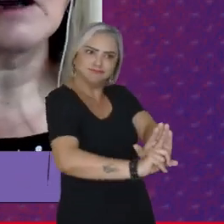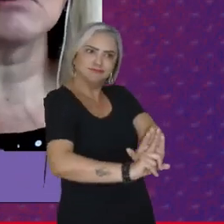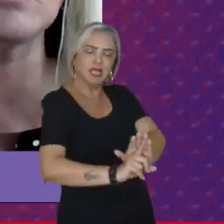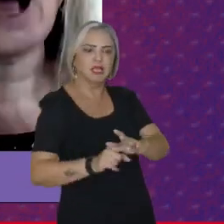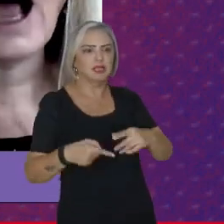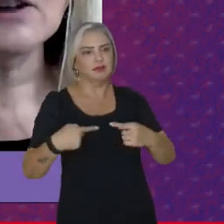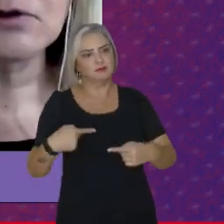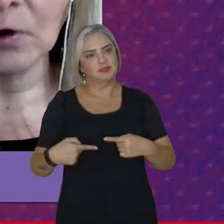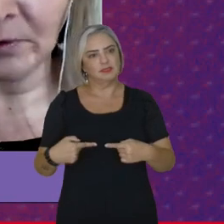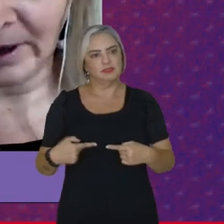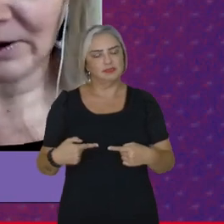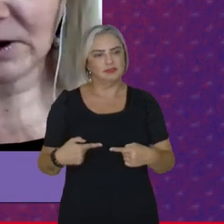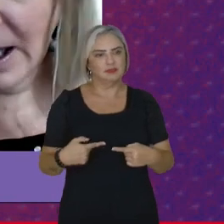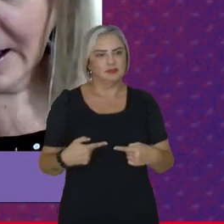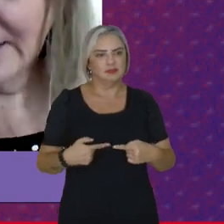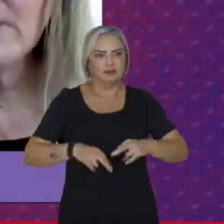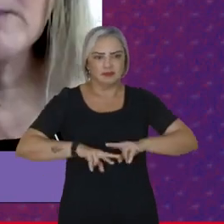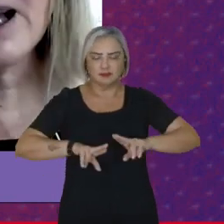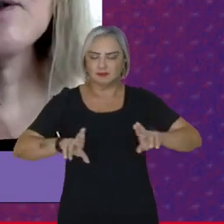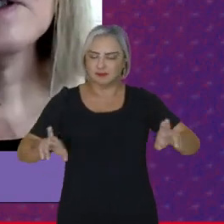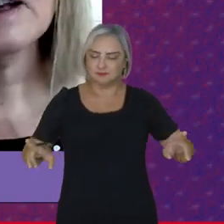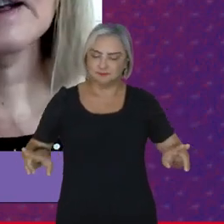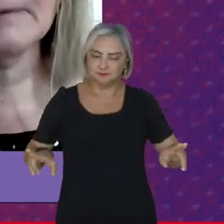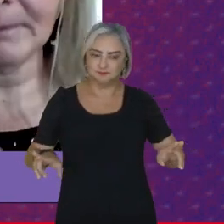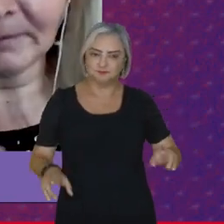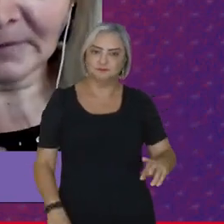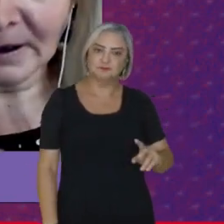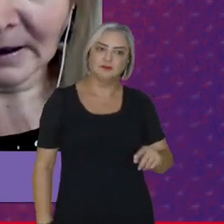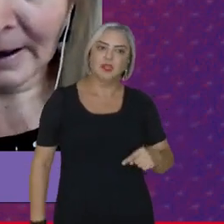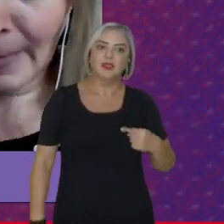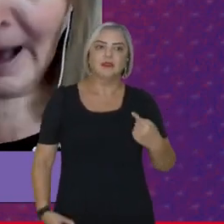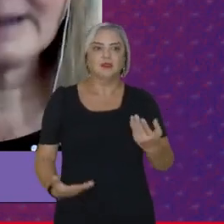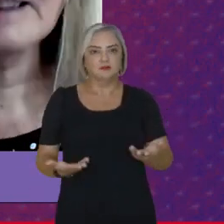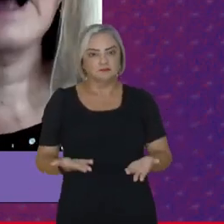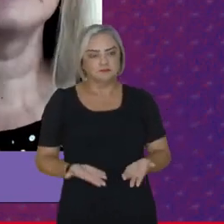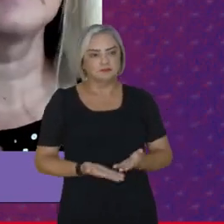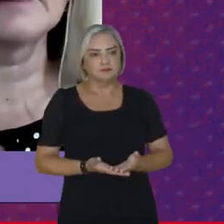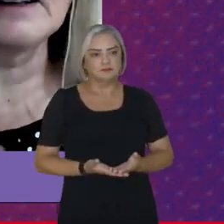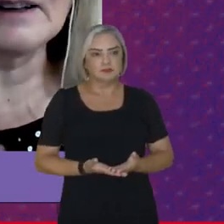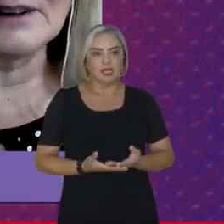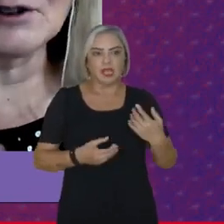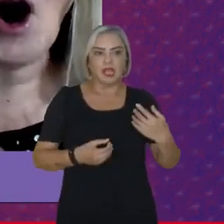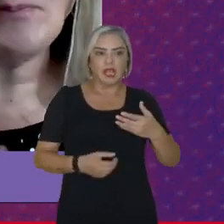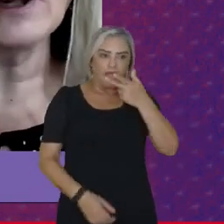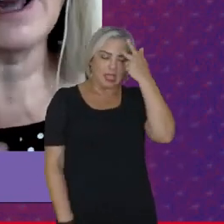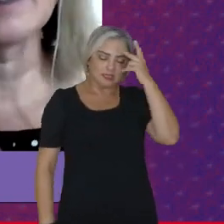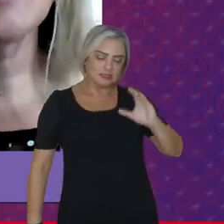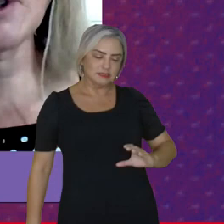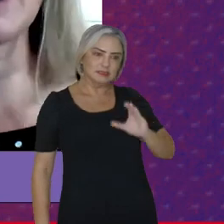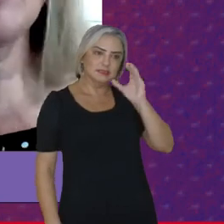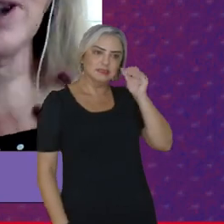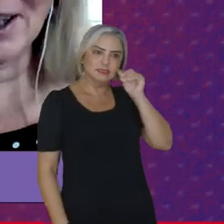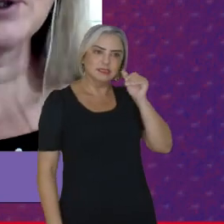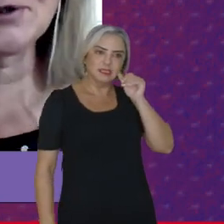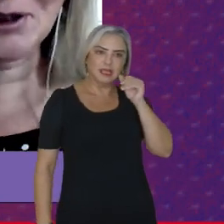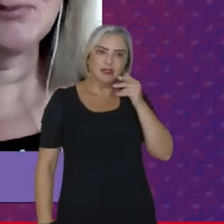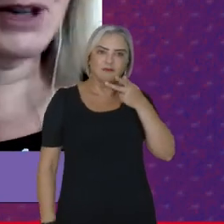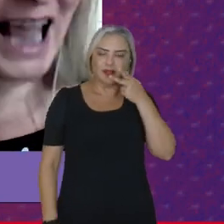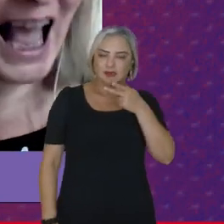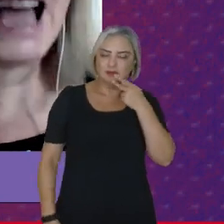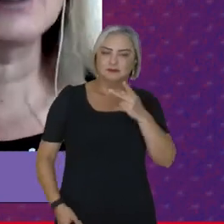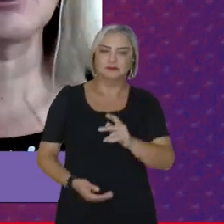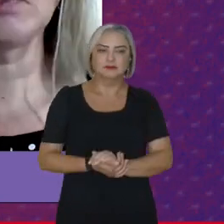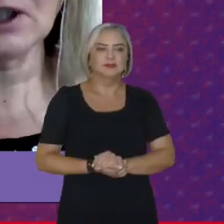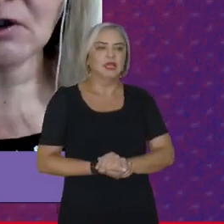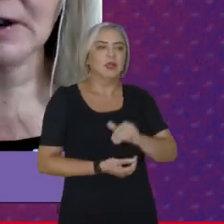políticas, né? Os vários movimentos. Então, é mais dizer que a cidadã top, né? A gente está aqui falando